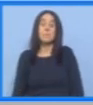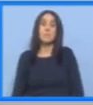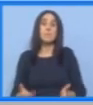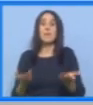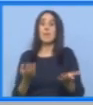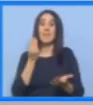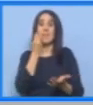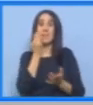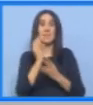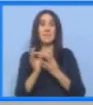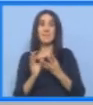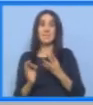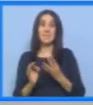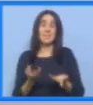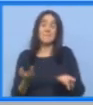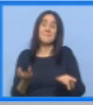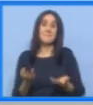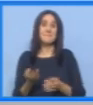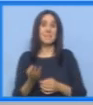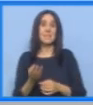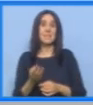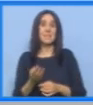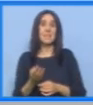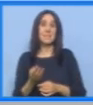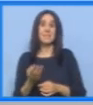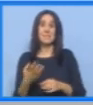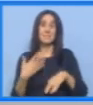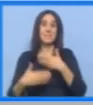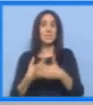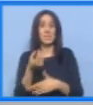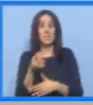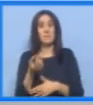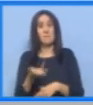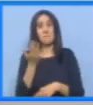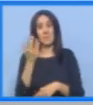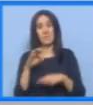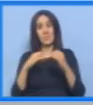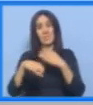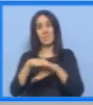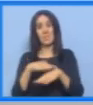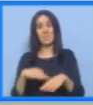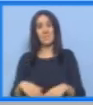uma característica também que acho que está a desenvolver um pouco mais até na sociedade.